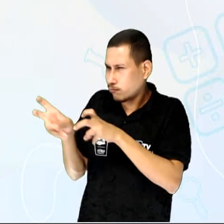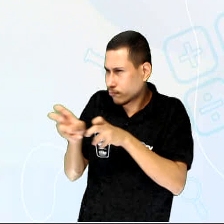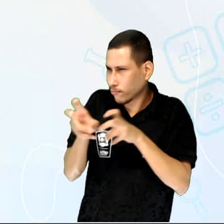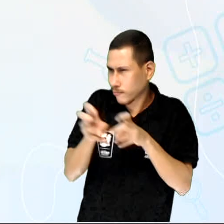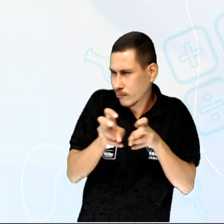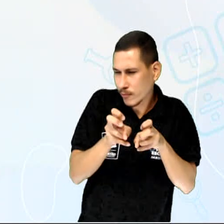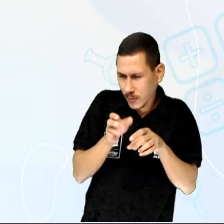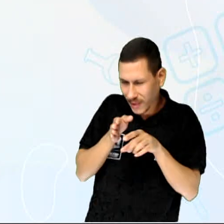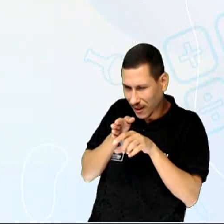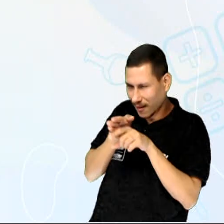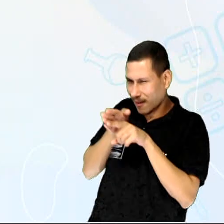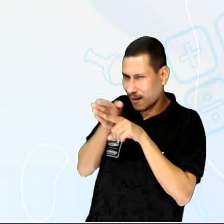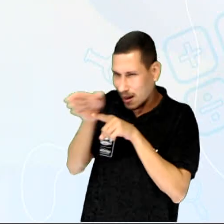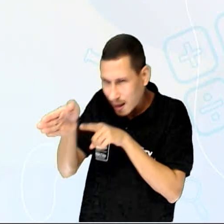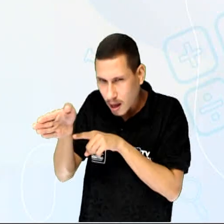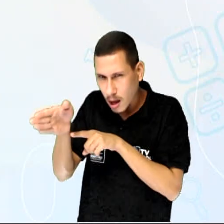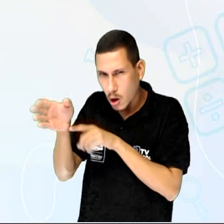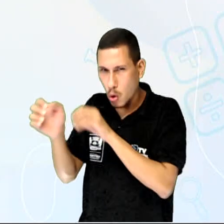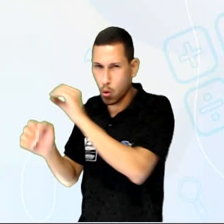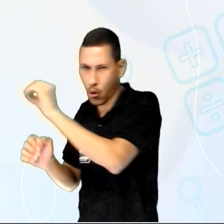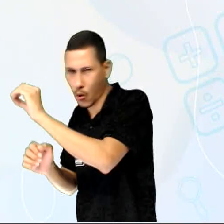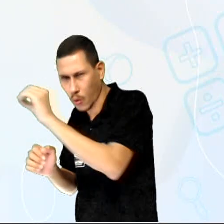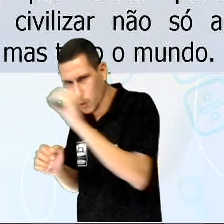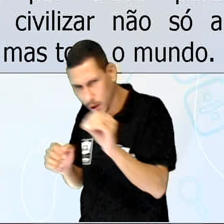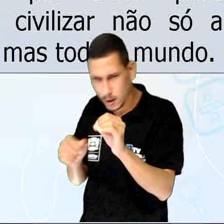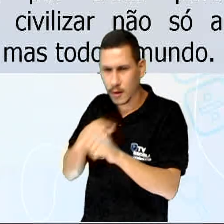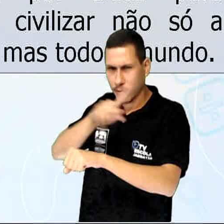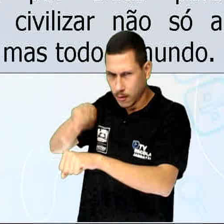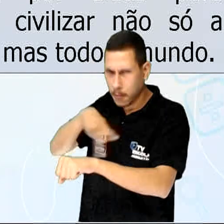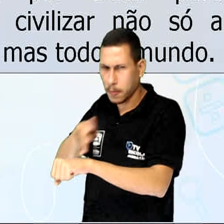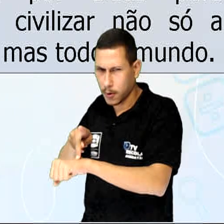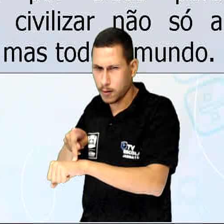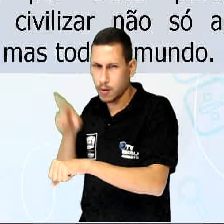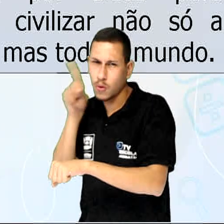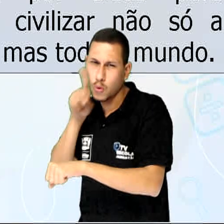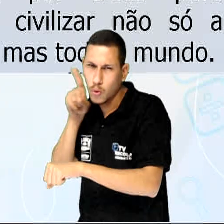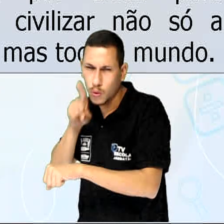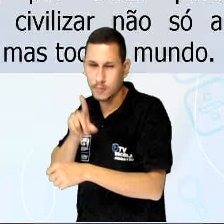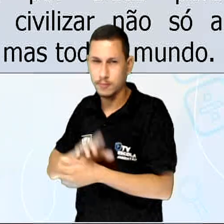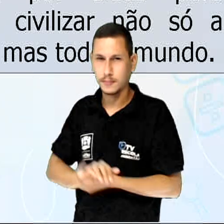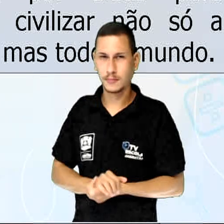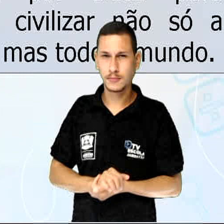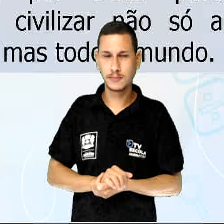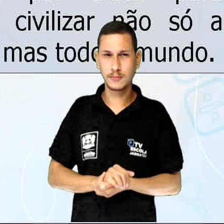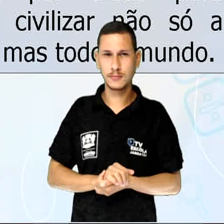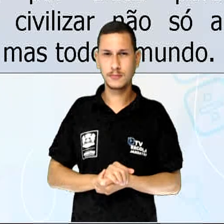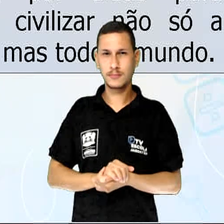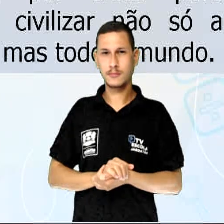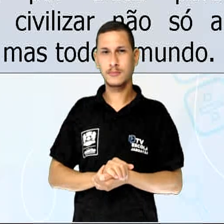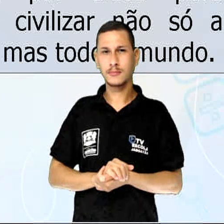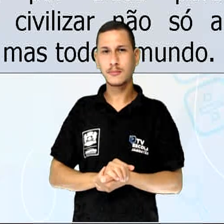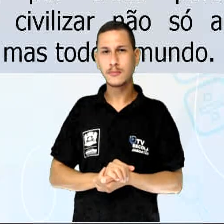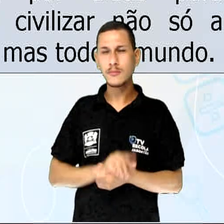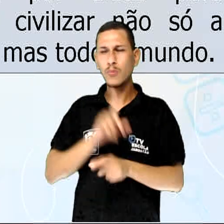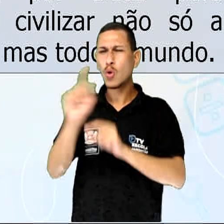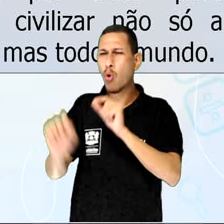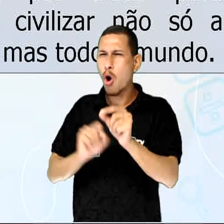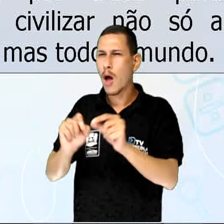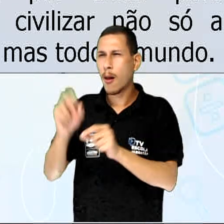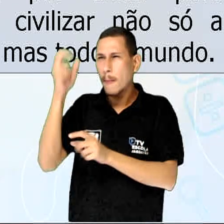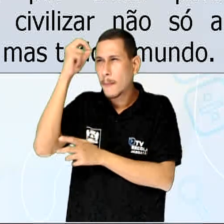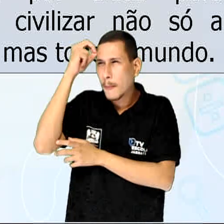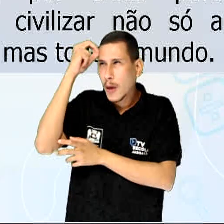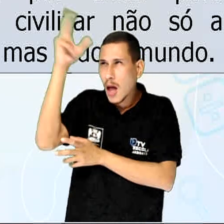aí em direção ao oeste do país. O Destino Manifesto foi uma doutrina criada no